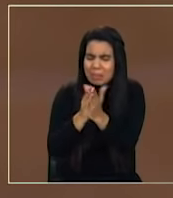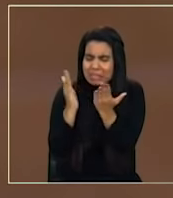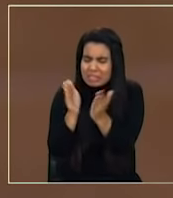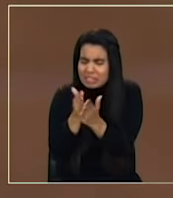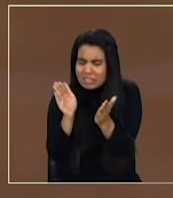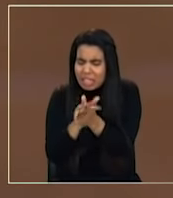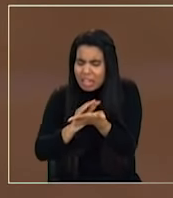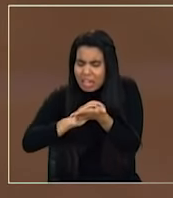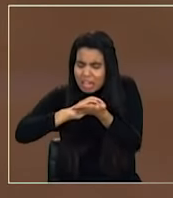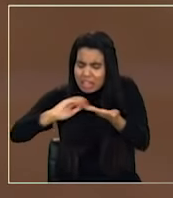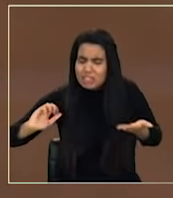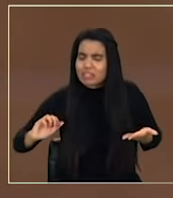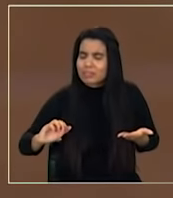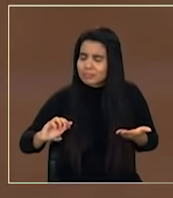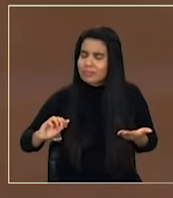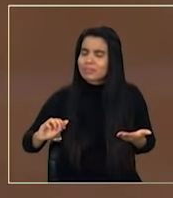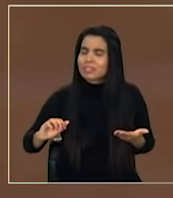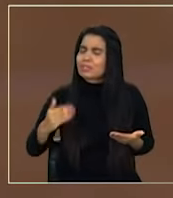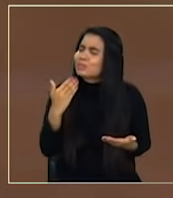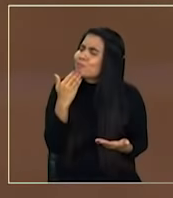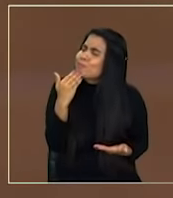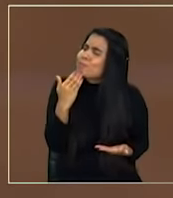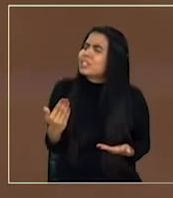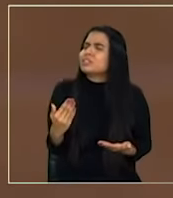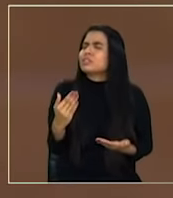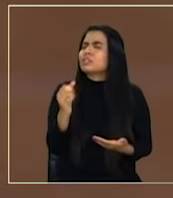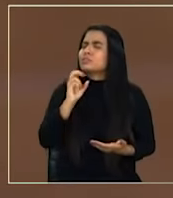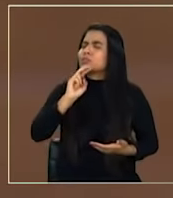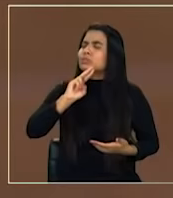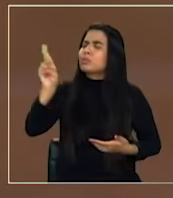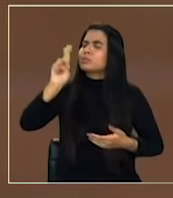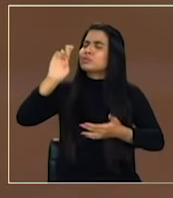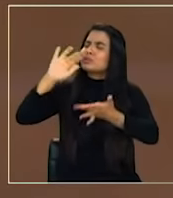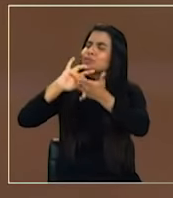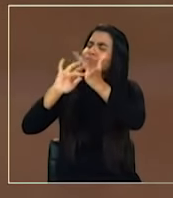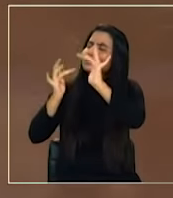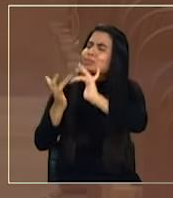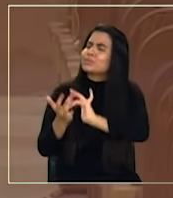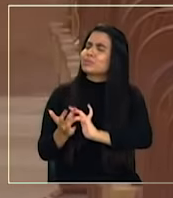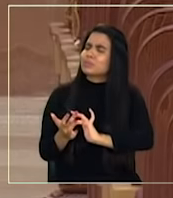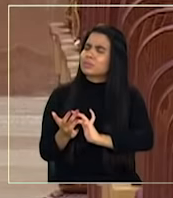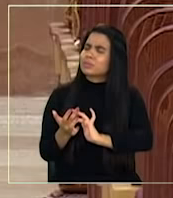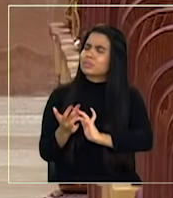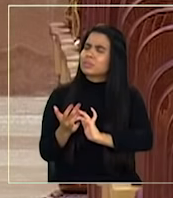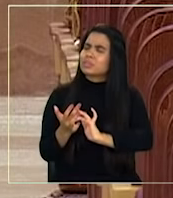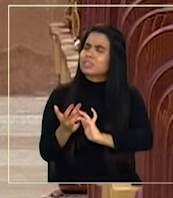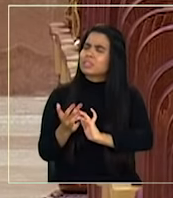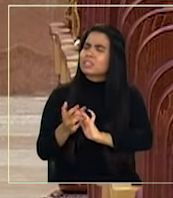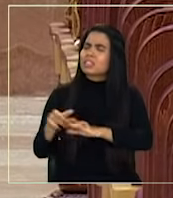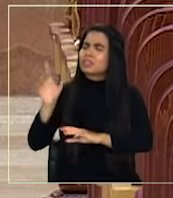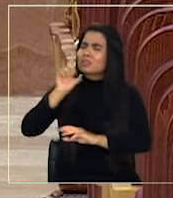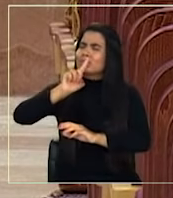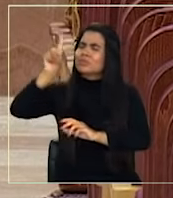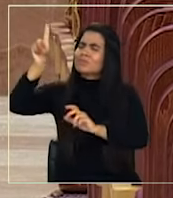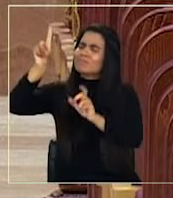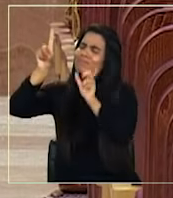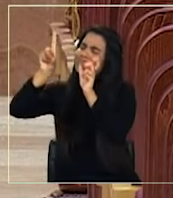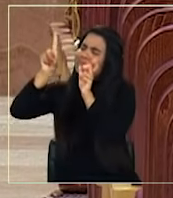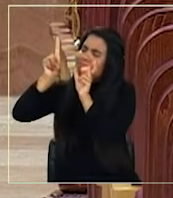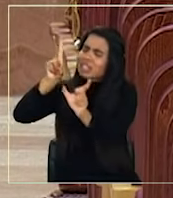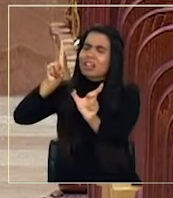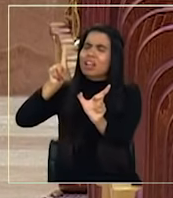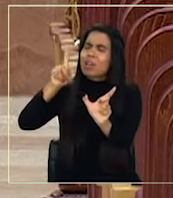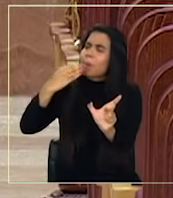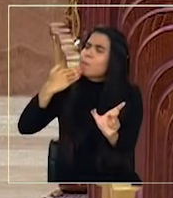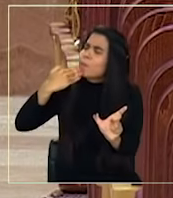meu Senhor. Eu te peço em nome do Senhor Jesus, que as tuas palavras